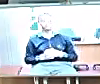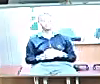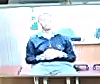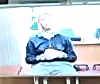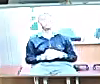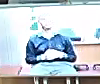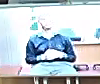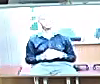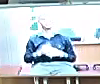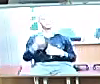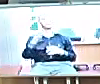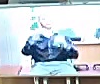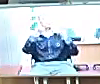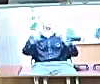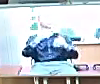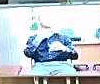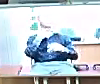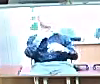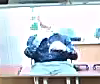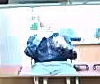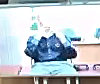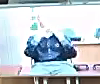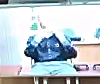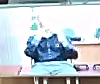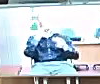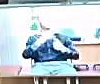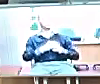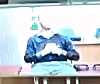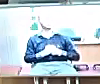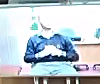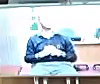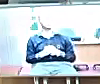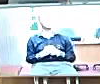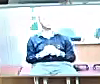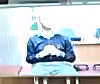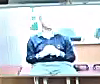alguém da mesa até fazer uso das suas considerações finais